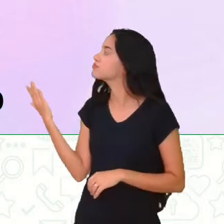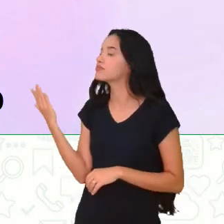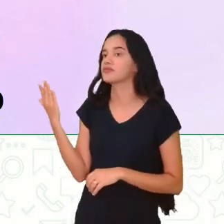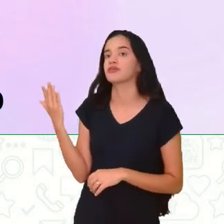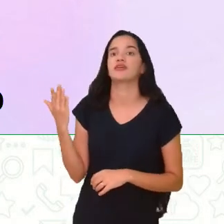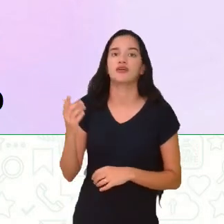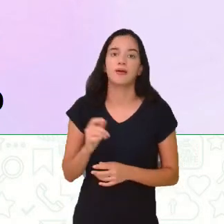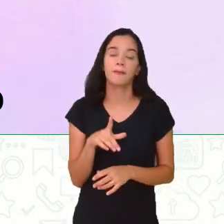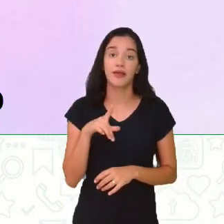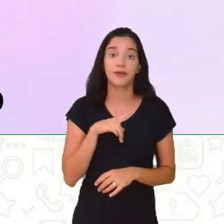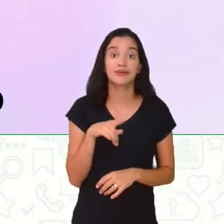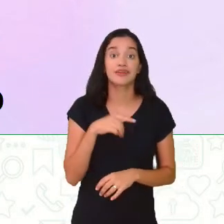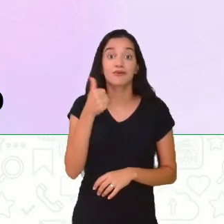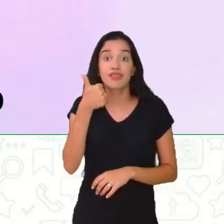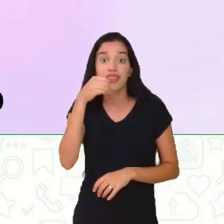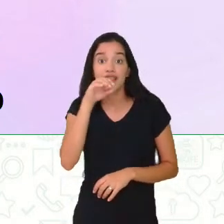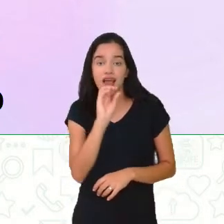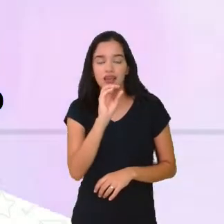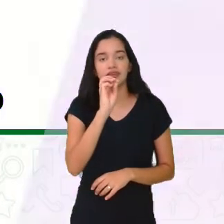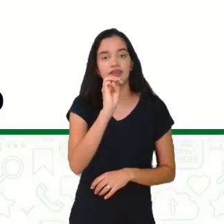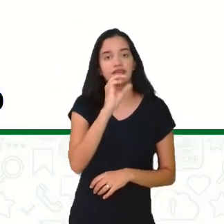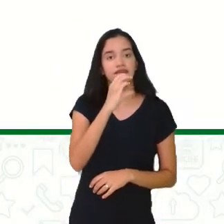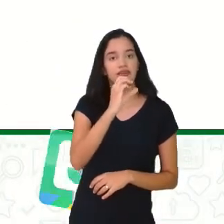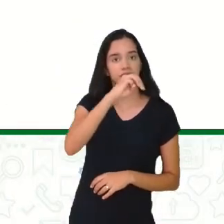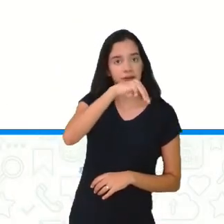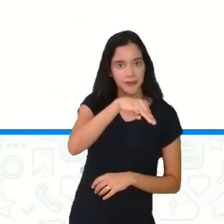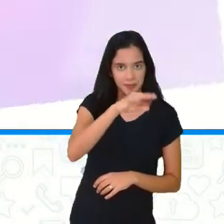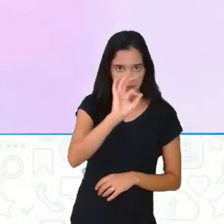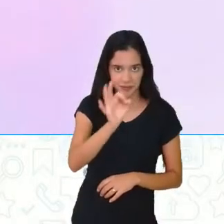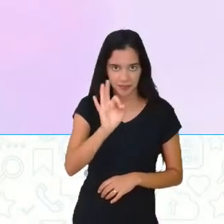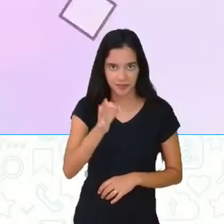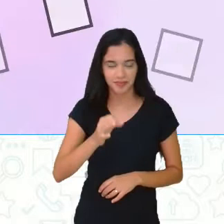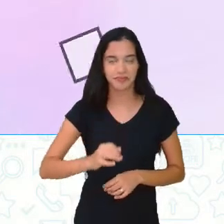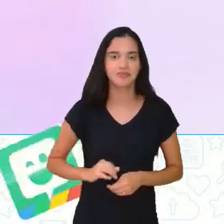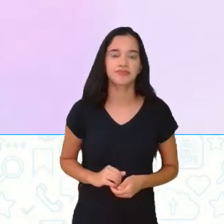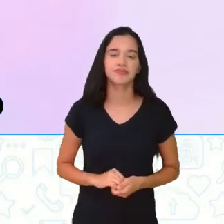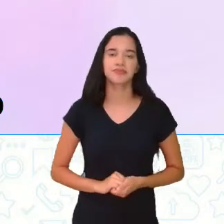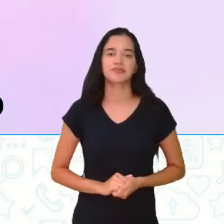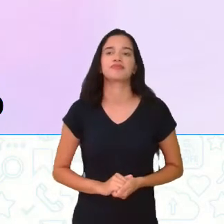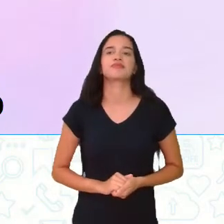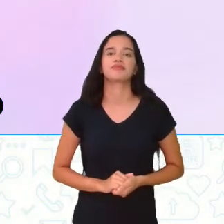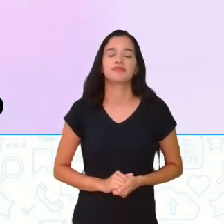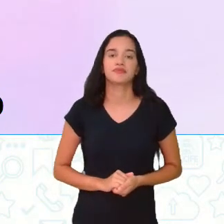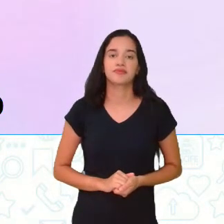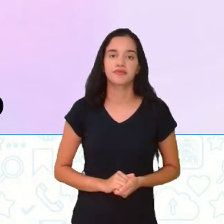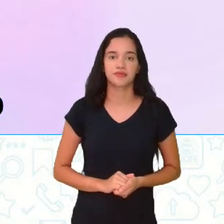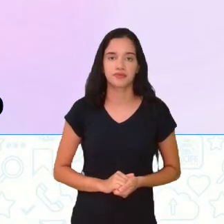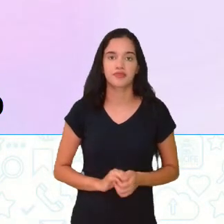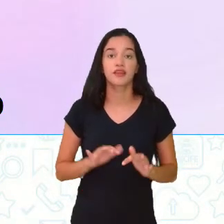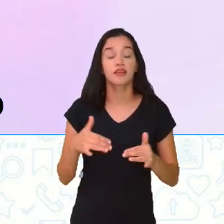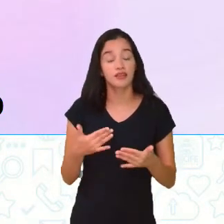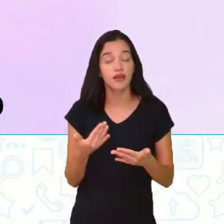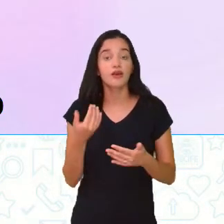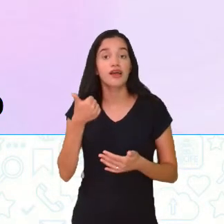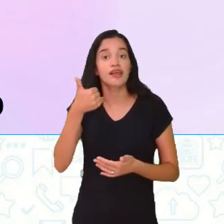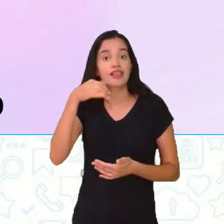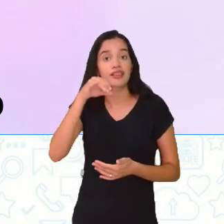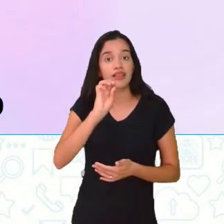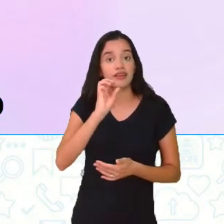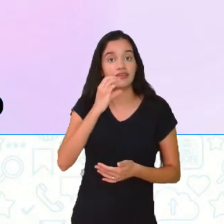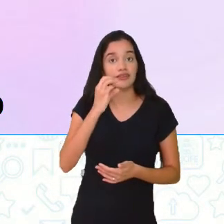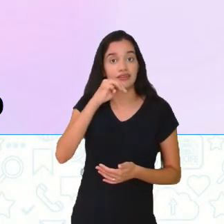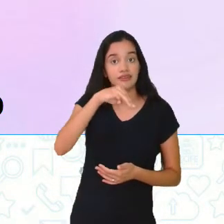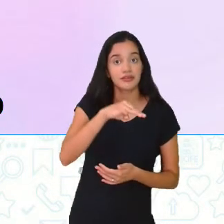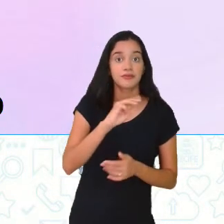é porque eu tenho 10 centímetros, certo? Então, 10 centímetros é